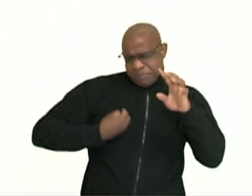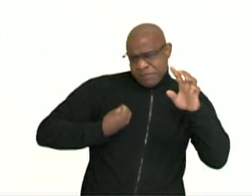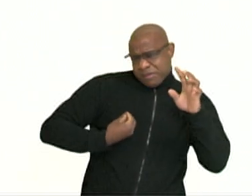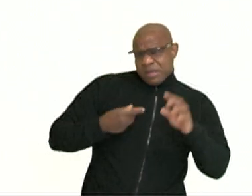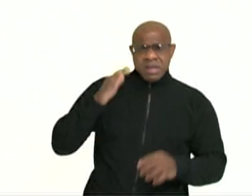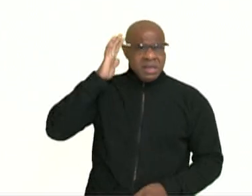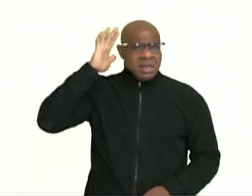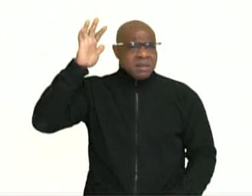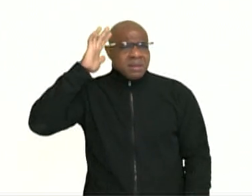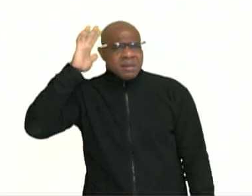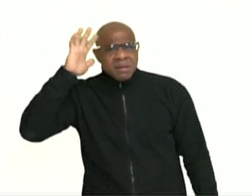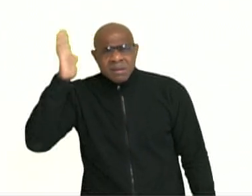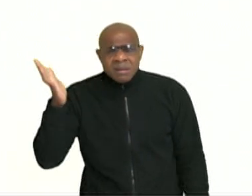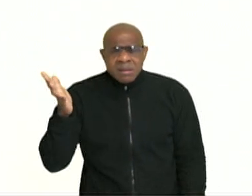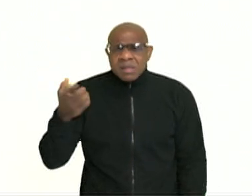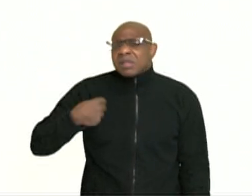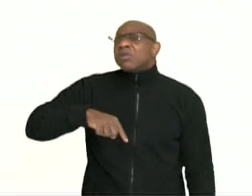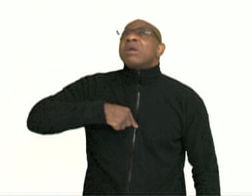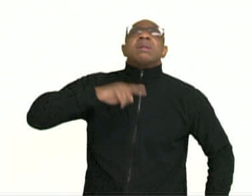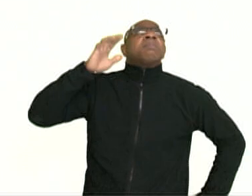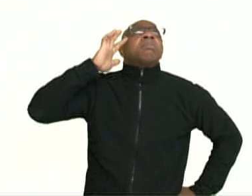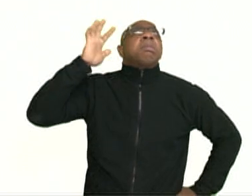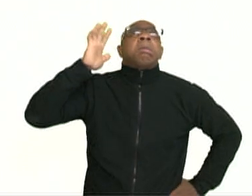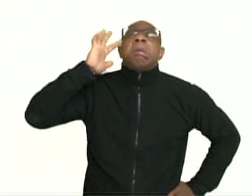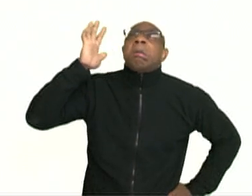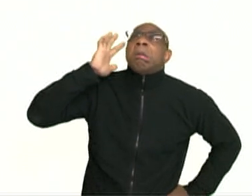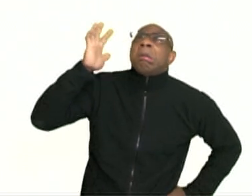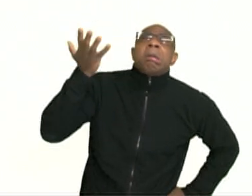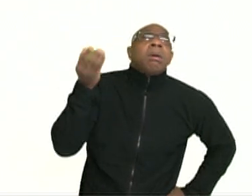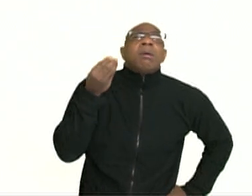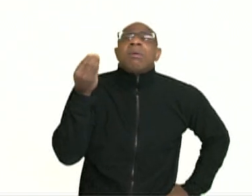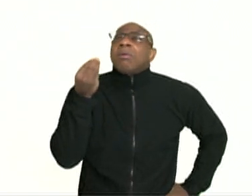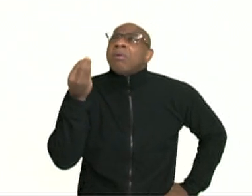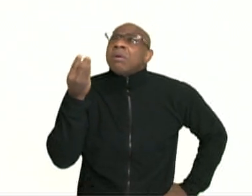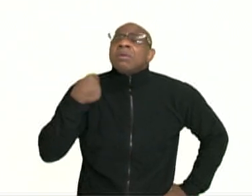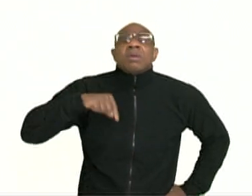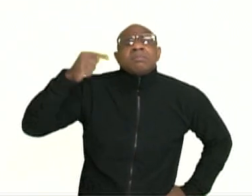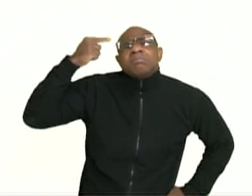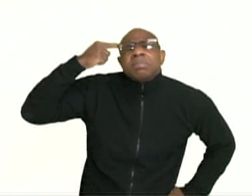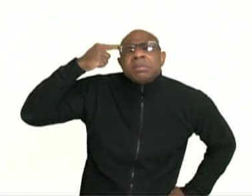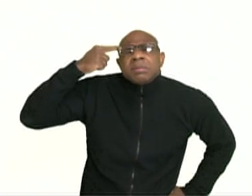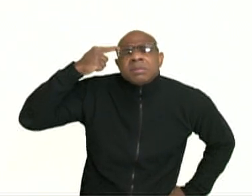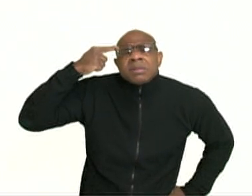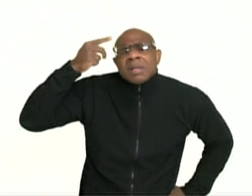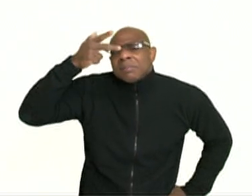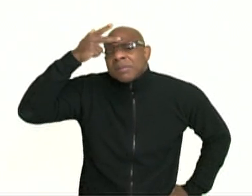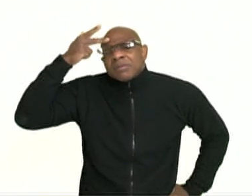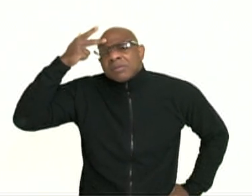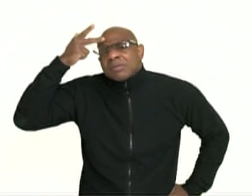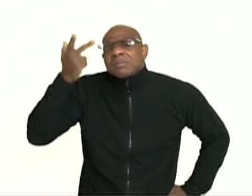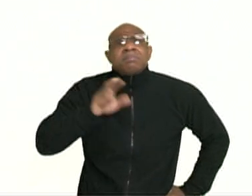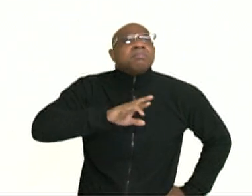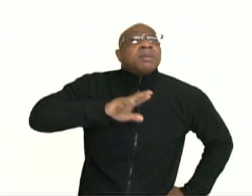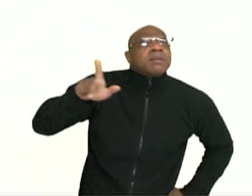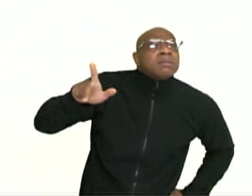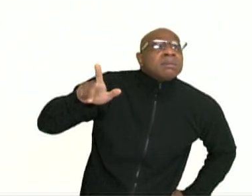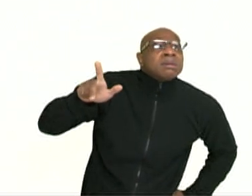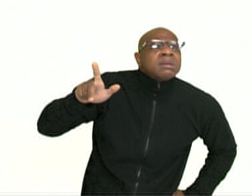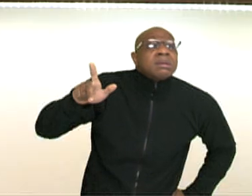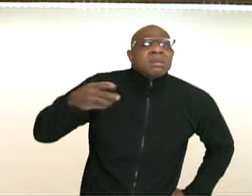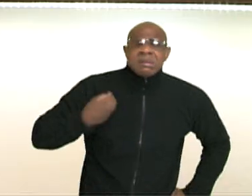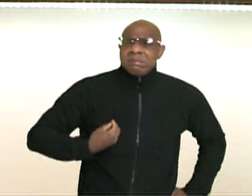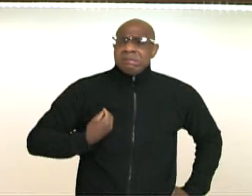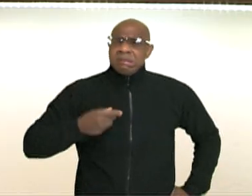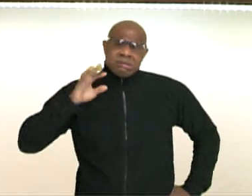são contados ali, a gente imagina, que a gente pensa esses seres místicos diferentes? Será?